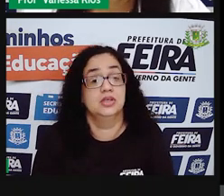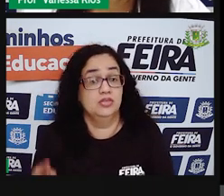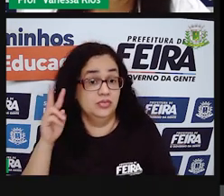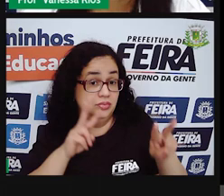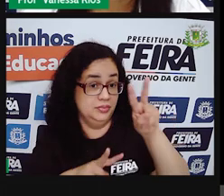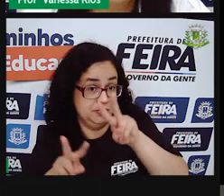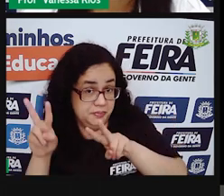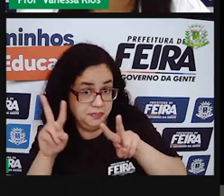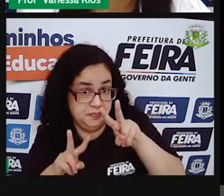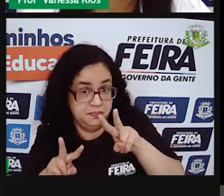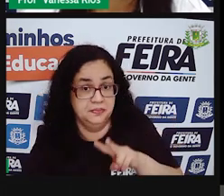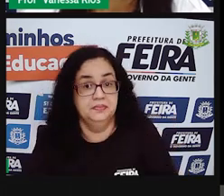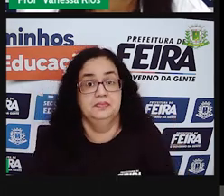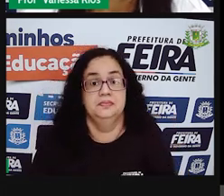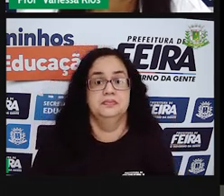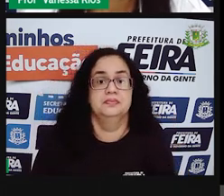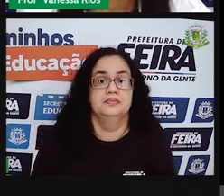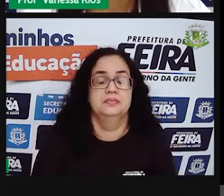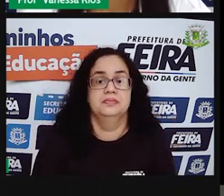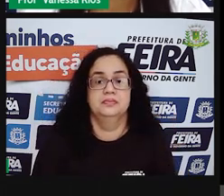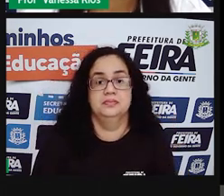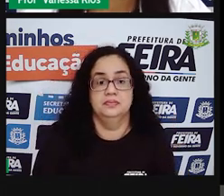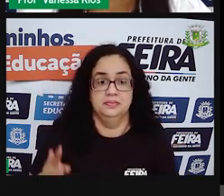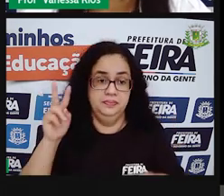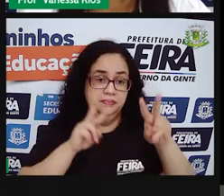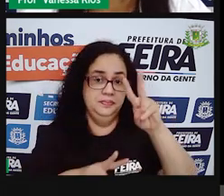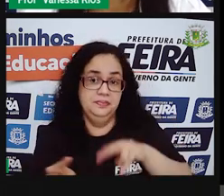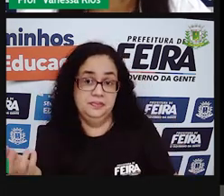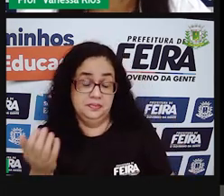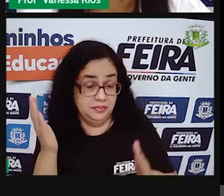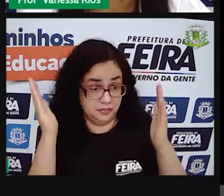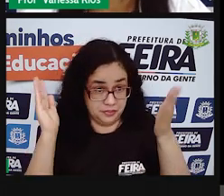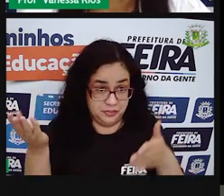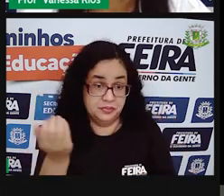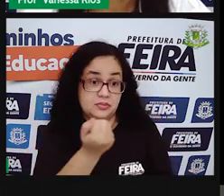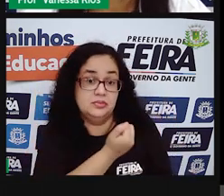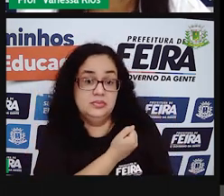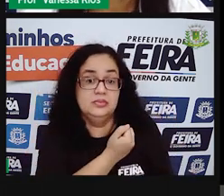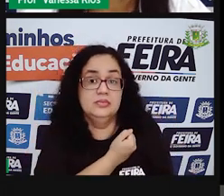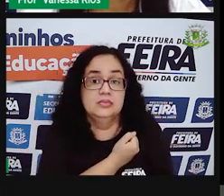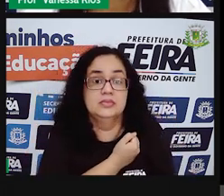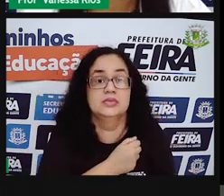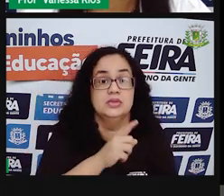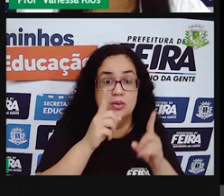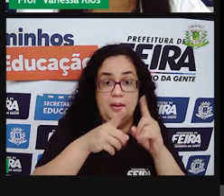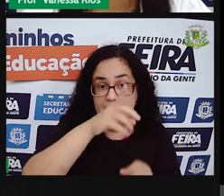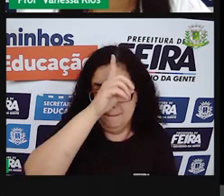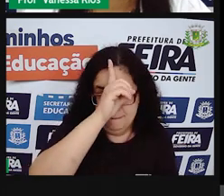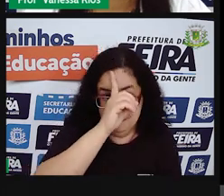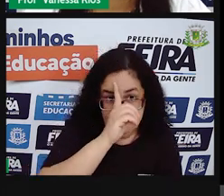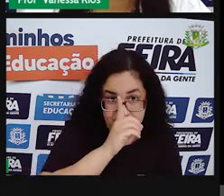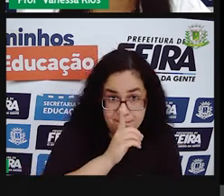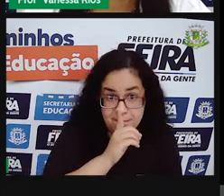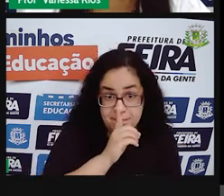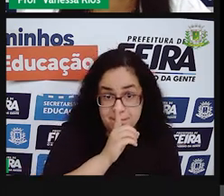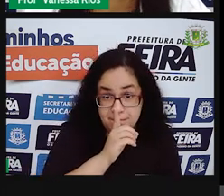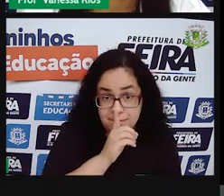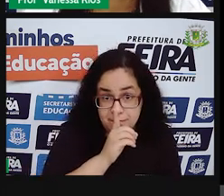Vamos lá observar? Vamos observar neste momento somente os números dos quadrados